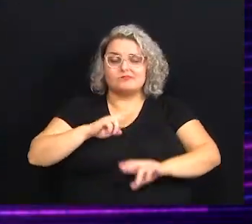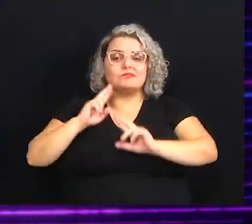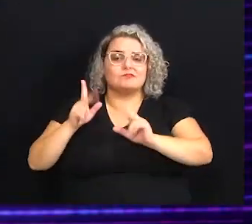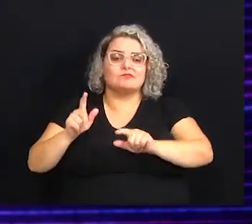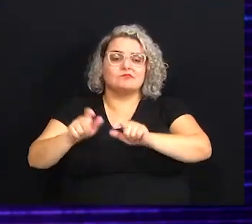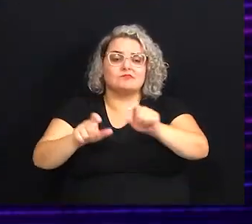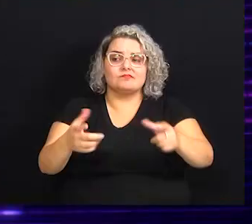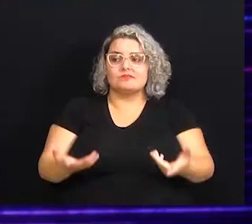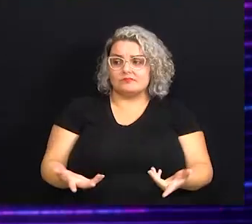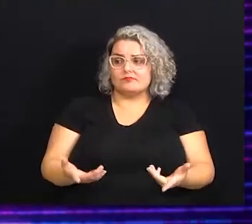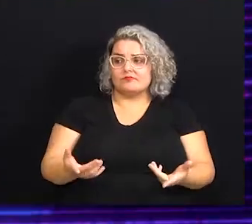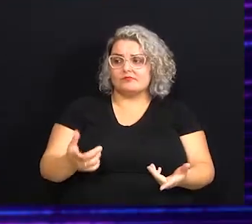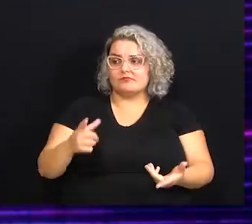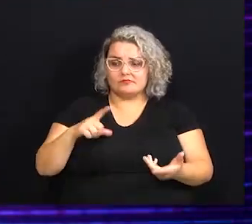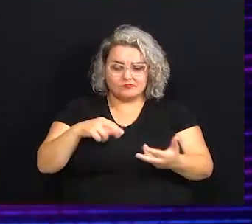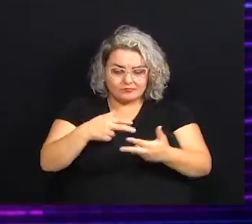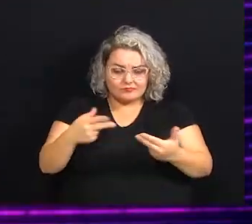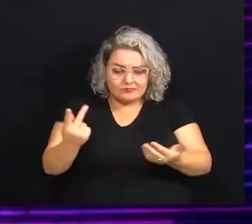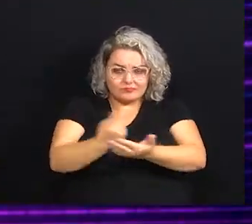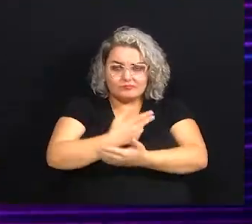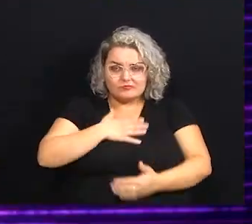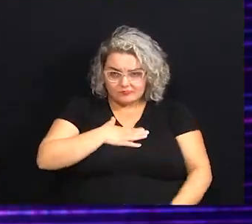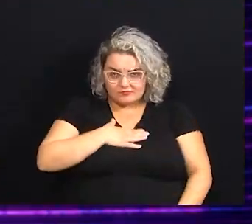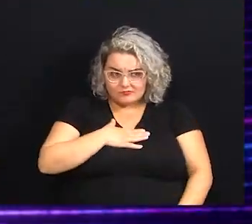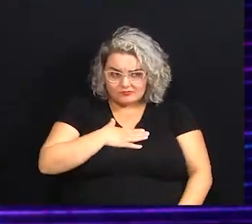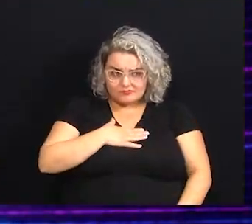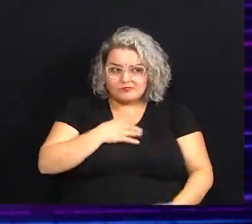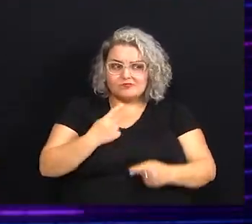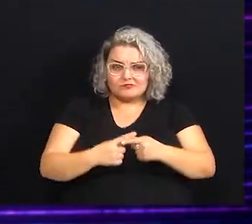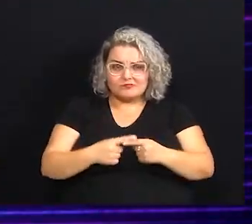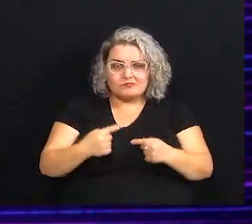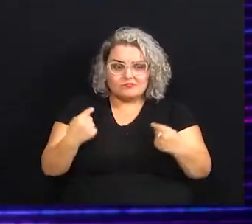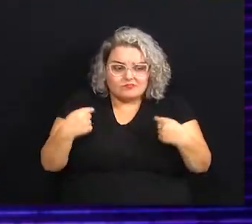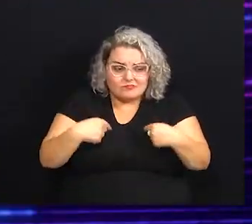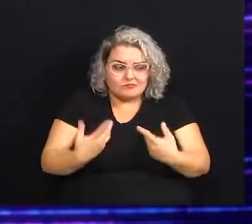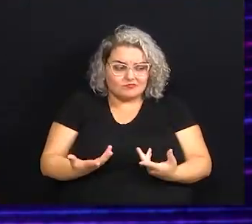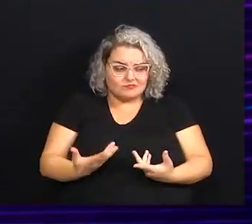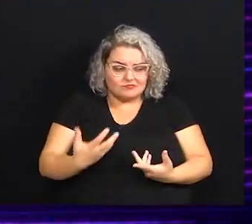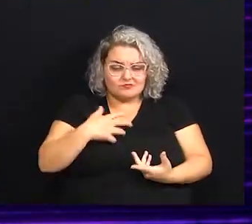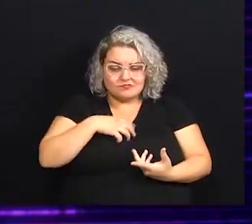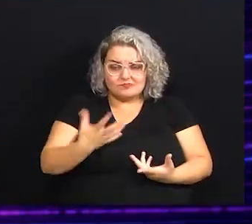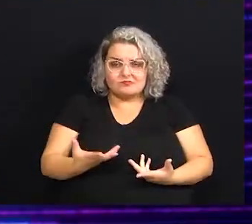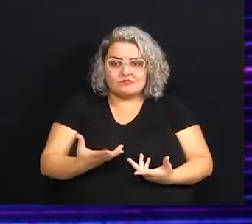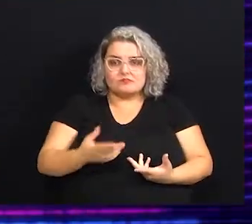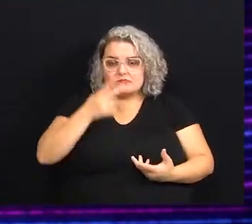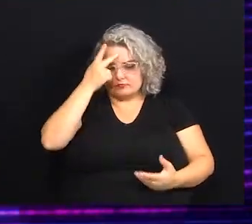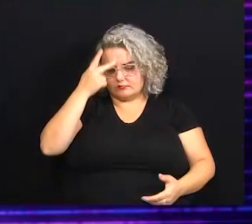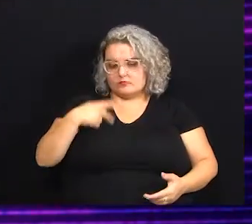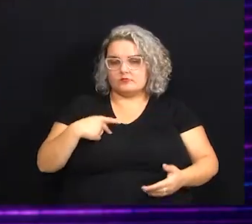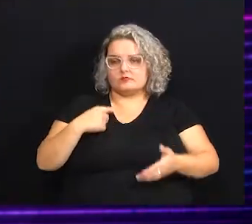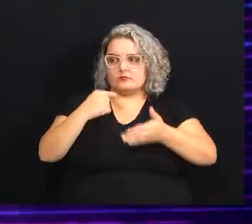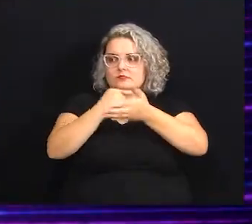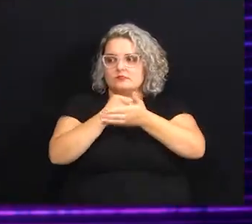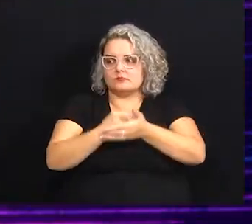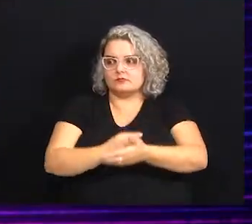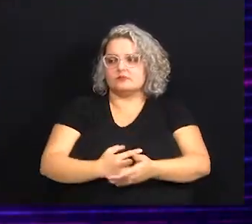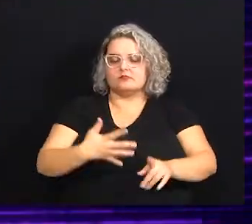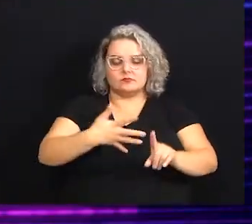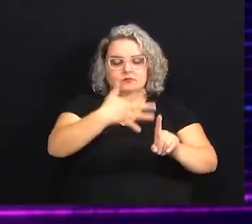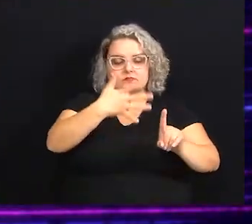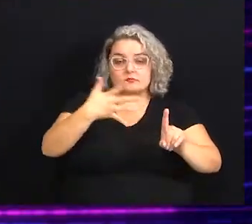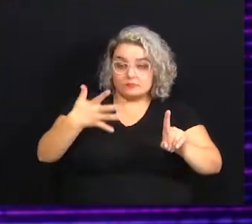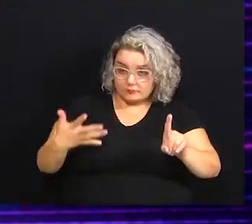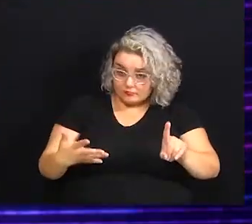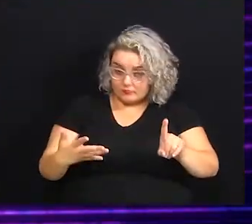pessoas? Tem alguma coisa errada comigo? Por que eu sou assim? E ela começa a fazer uma pesquisa sobre a sigla